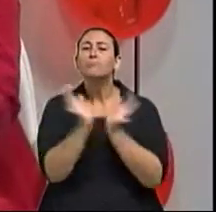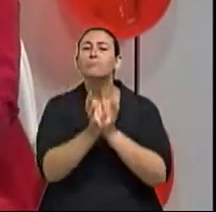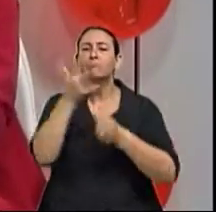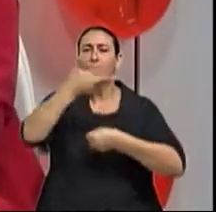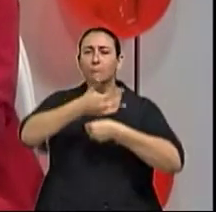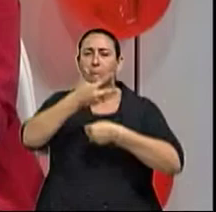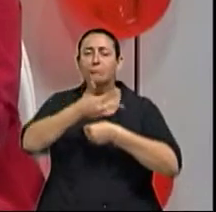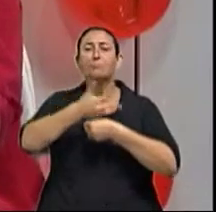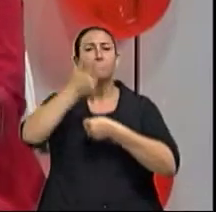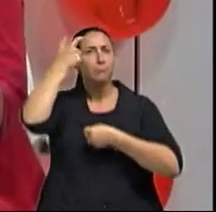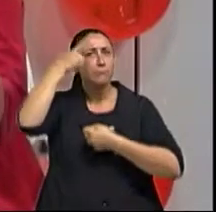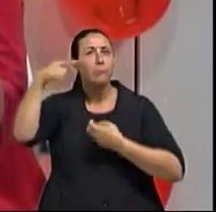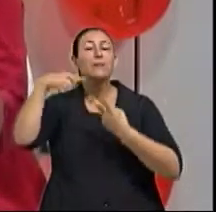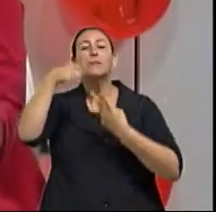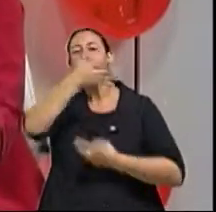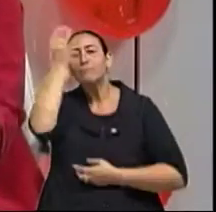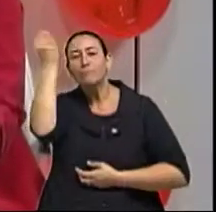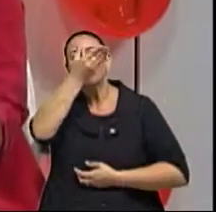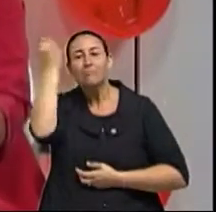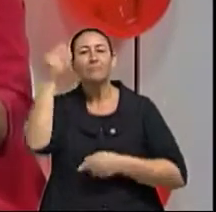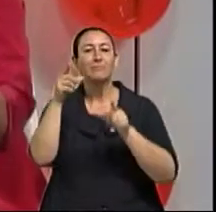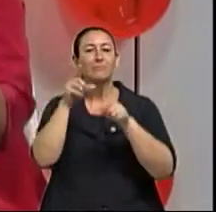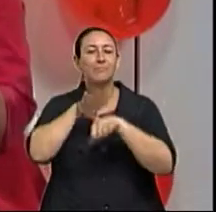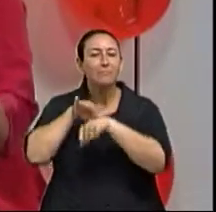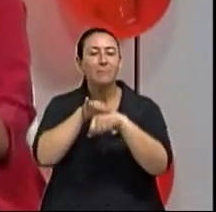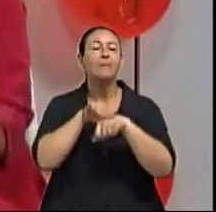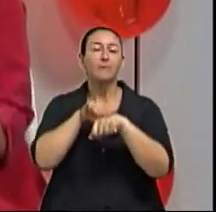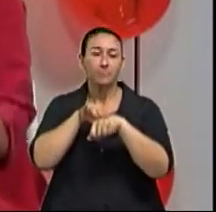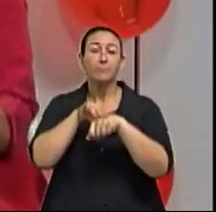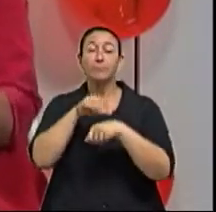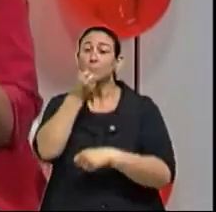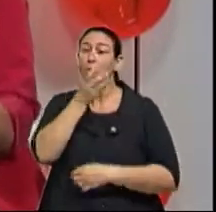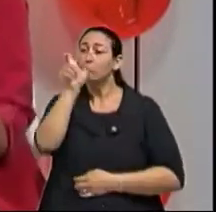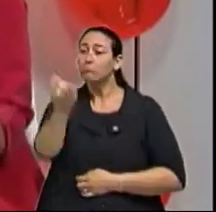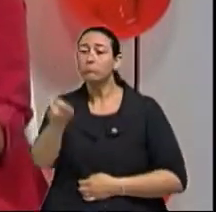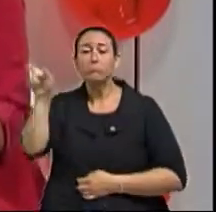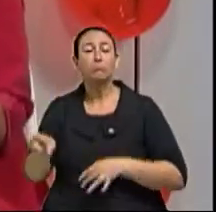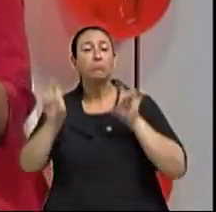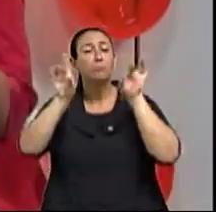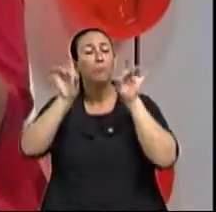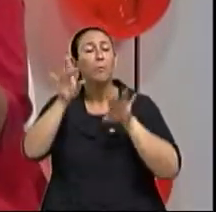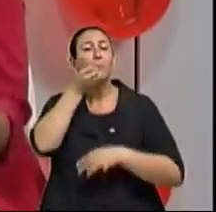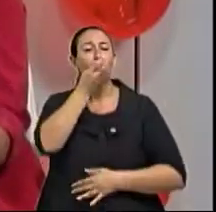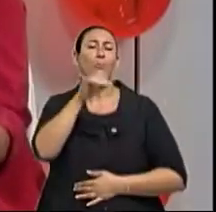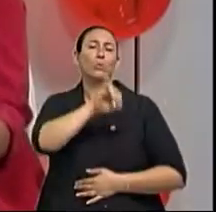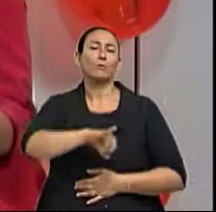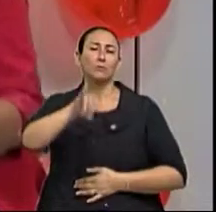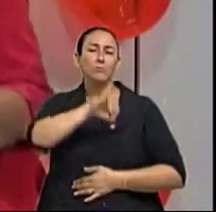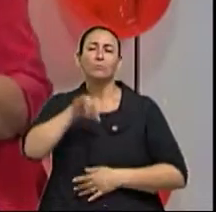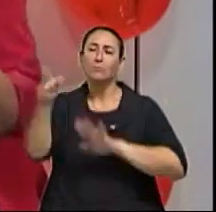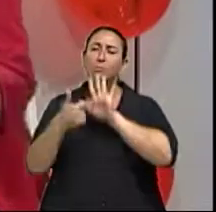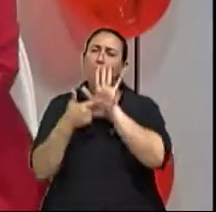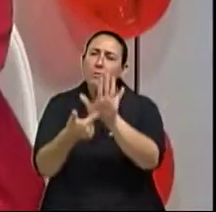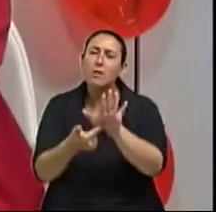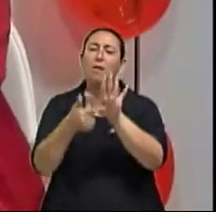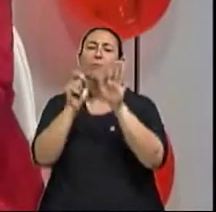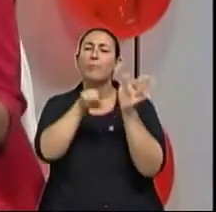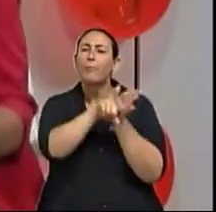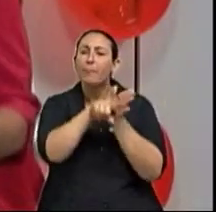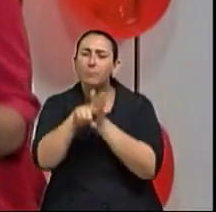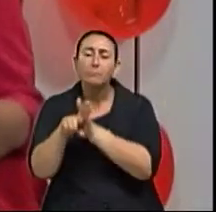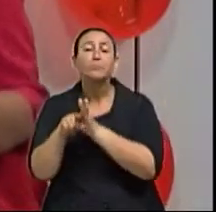sempre procura trazer aqui no programa especialistas para que a gente ouça realmente tenha esses dados. Nós